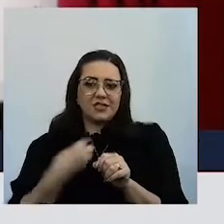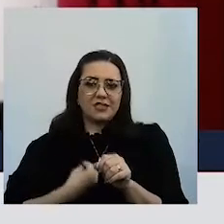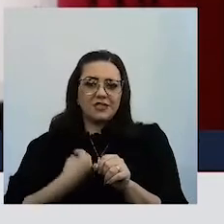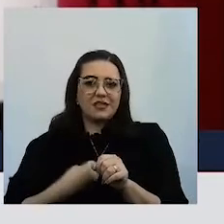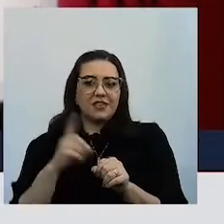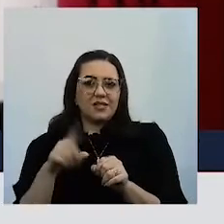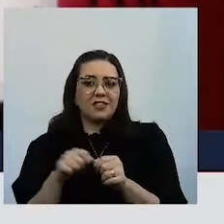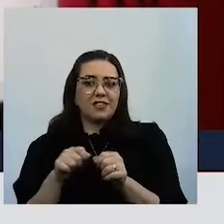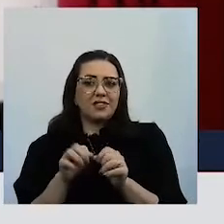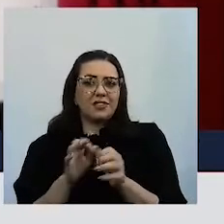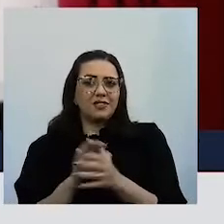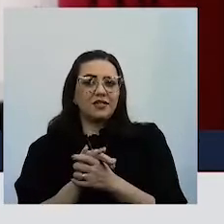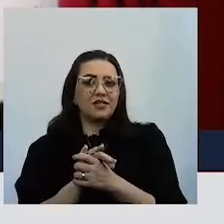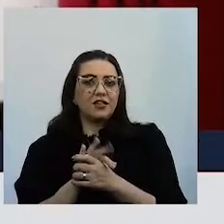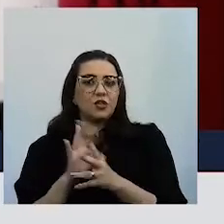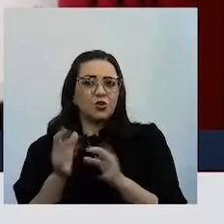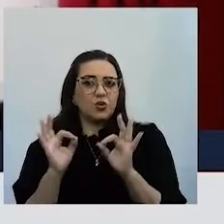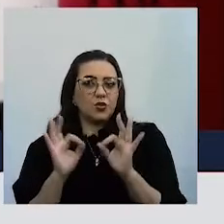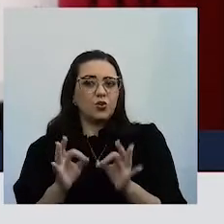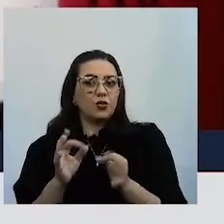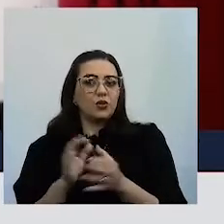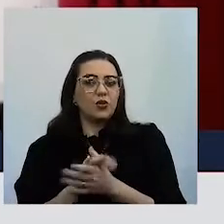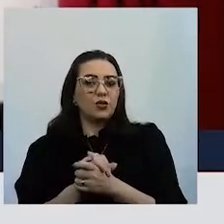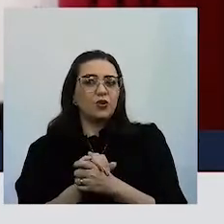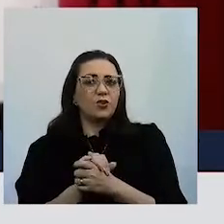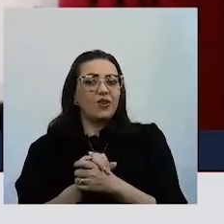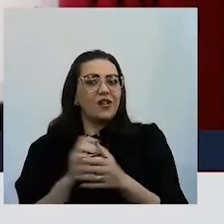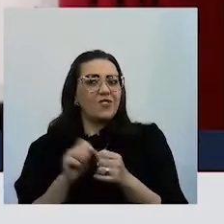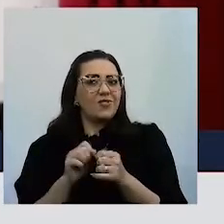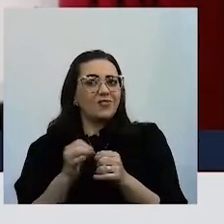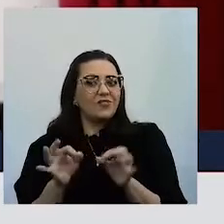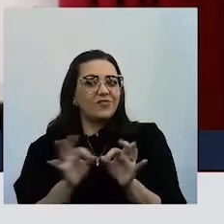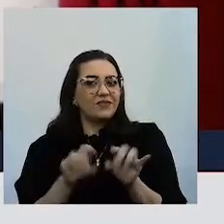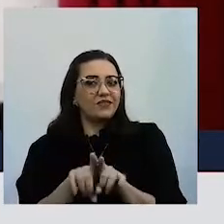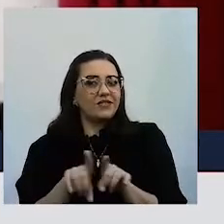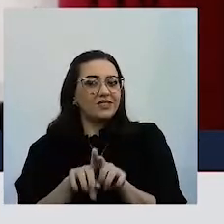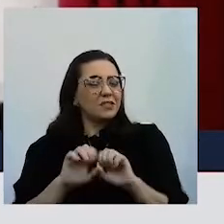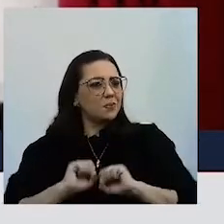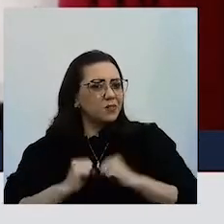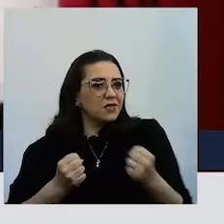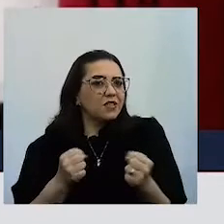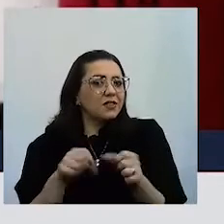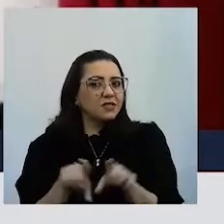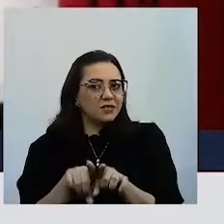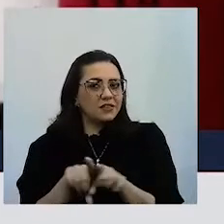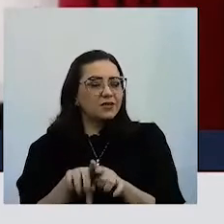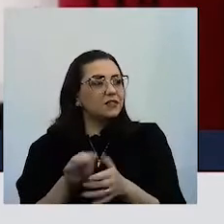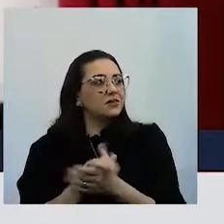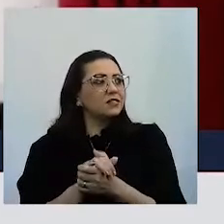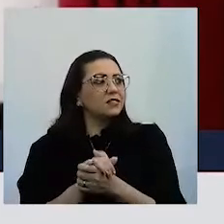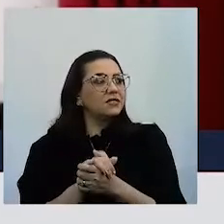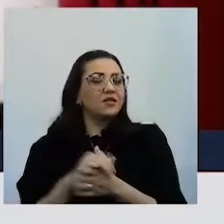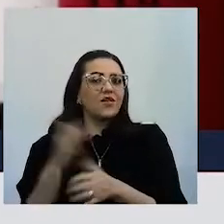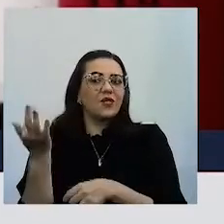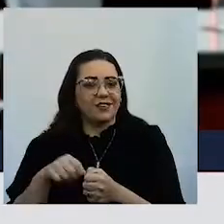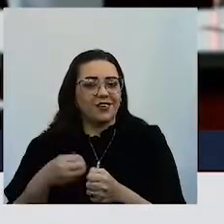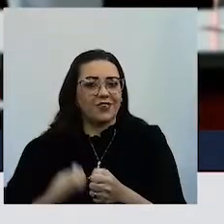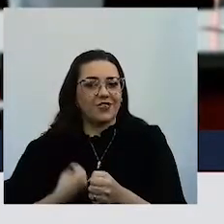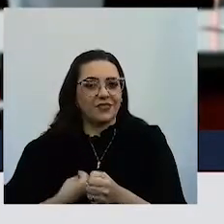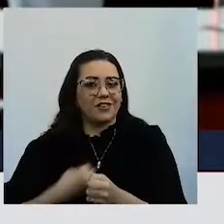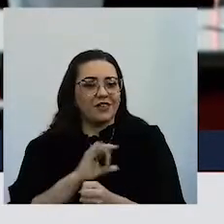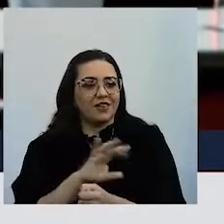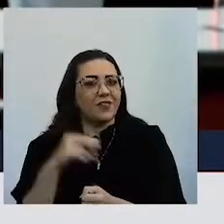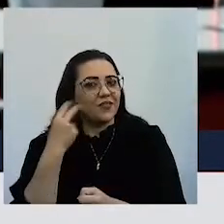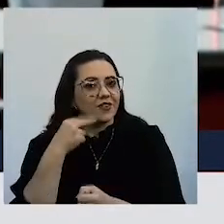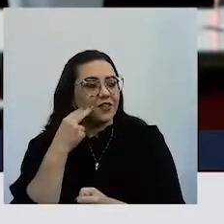certeza, se tudo correr bem e o desempenho dela, ela estará na França 2024. Já